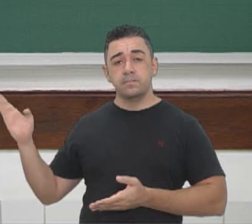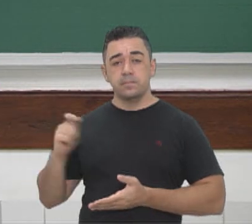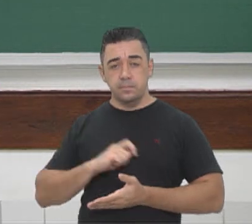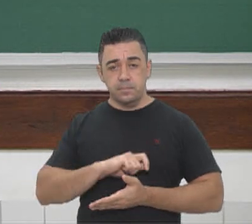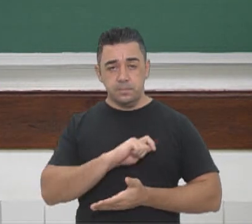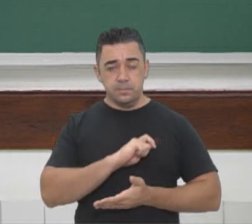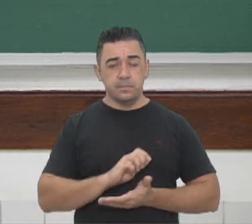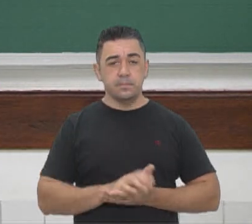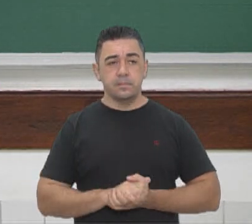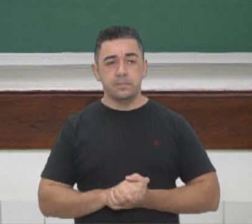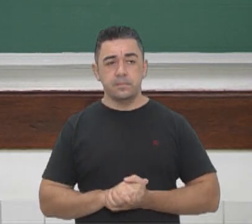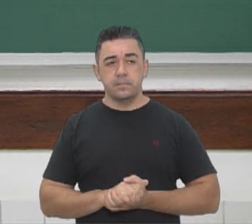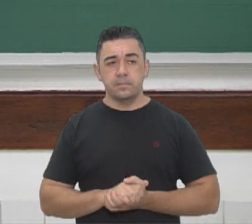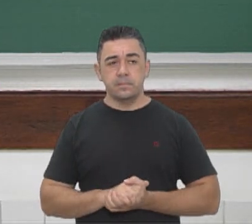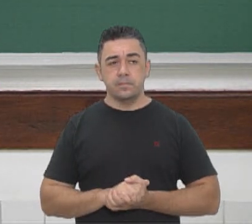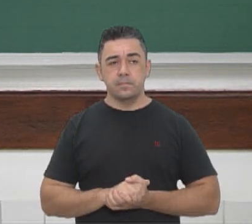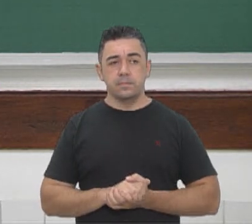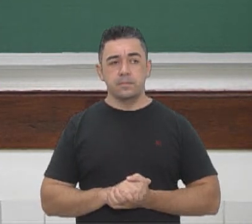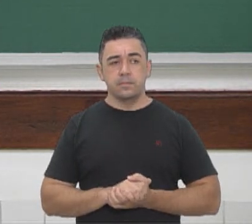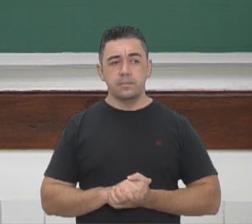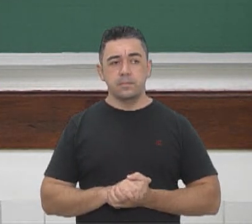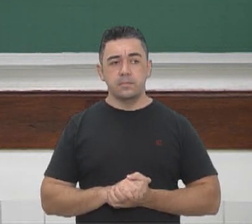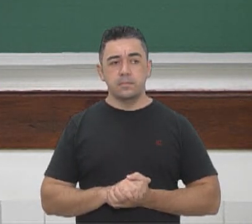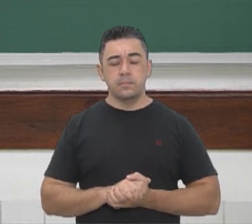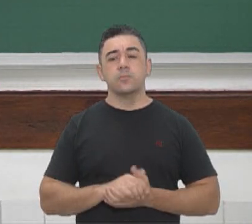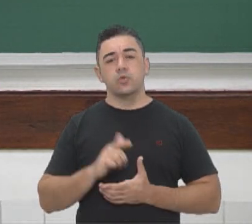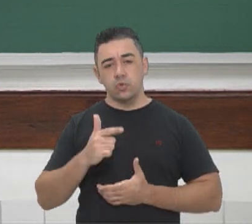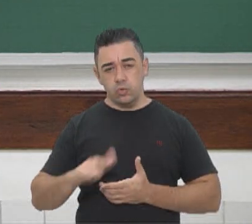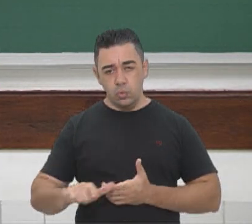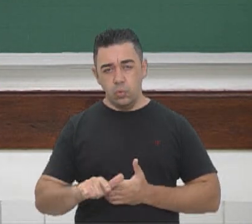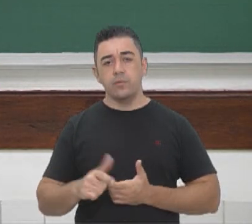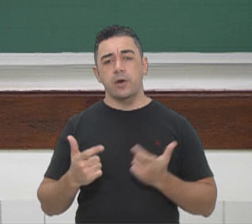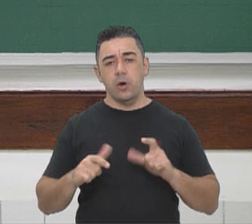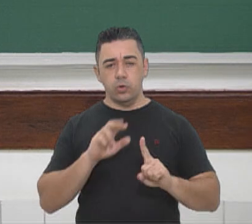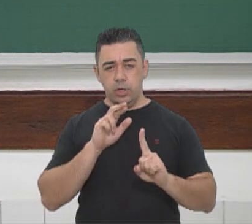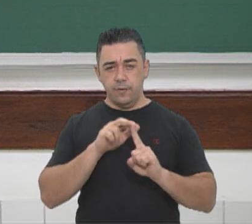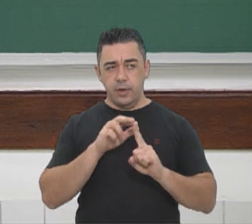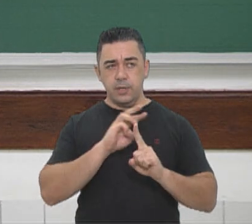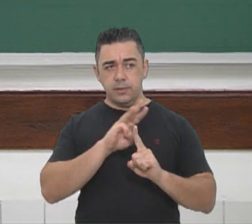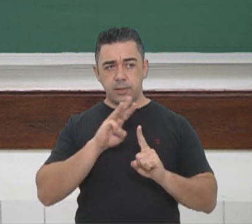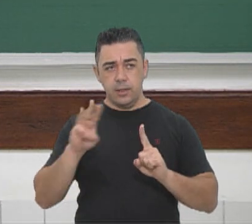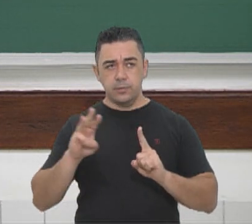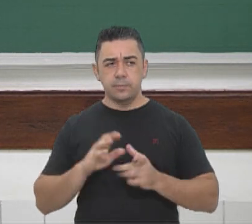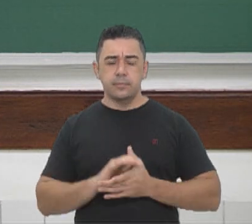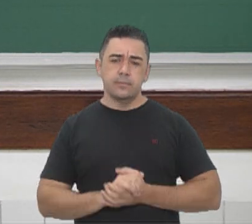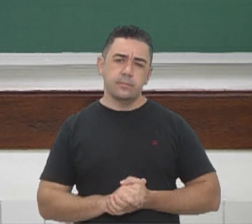mitológicas, muitas de elas em alto relieve. Novamente a referência aqui, certo?